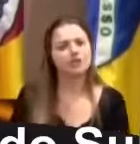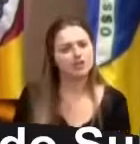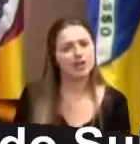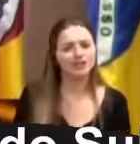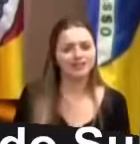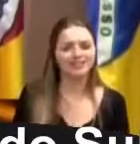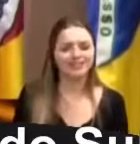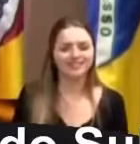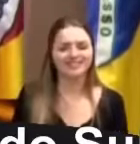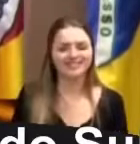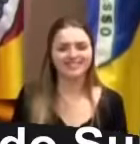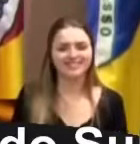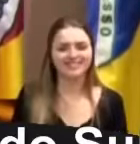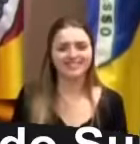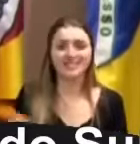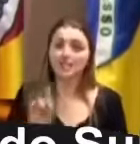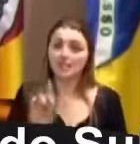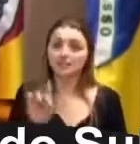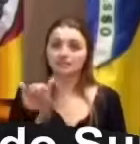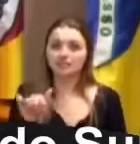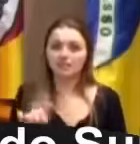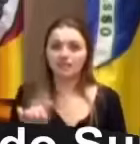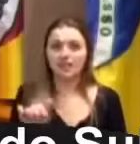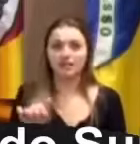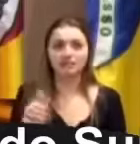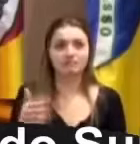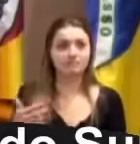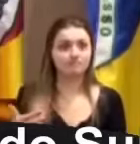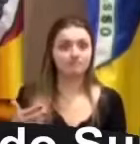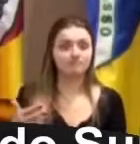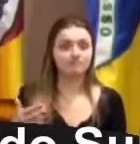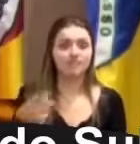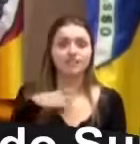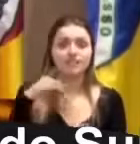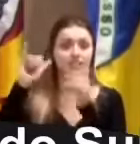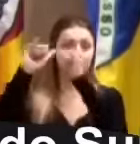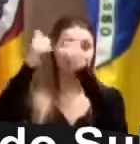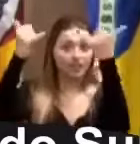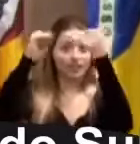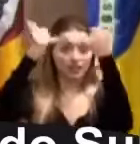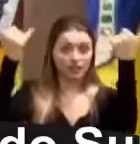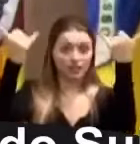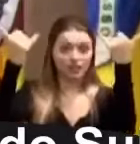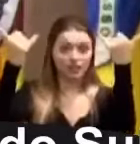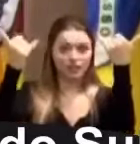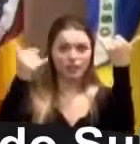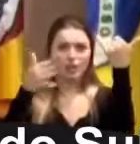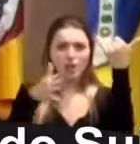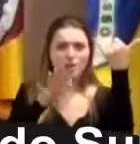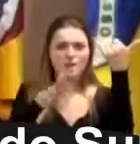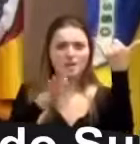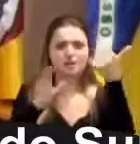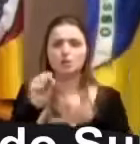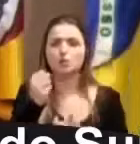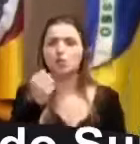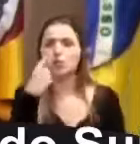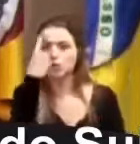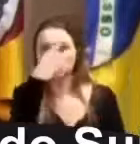jovens. Lá, a luz, temos energia elétrica umas 8 horas por